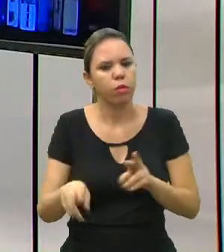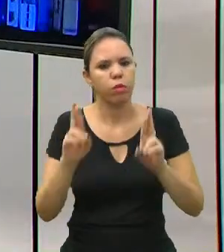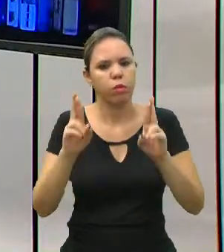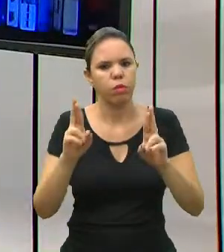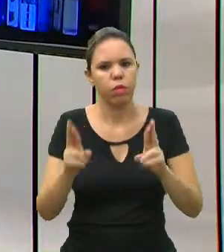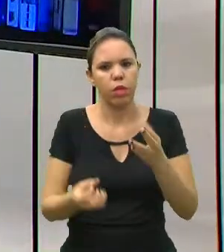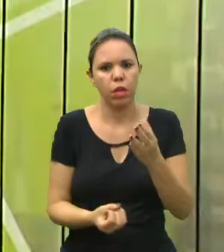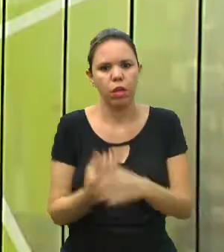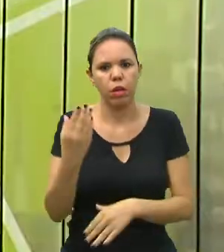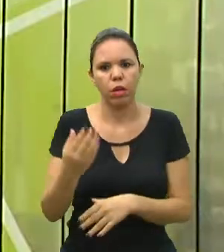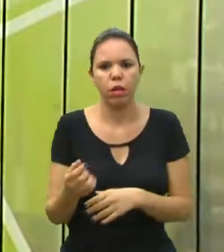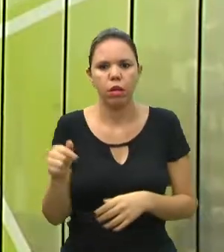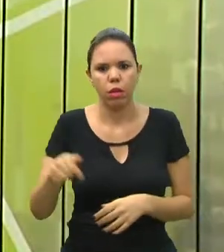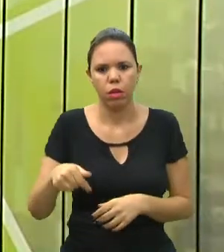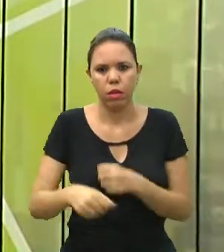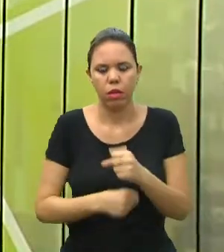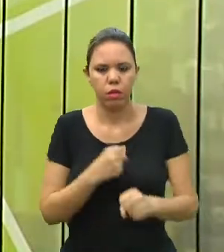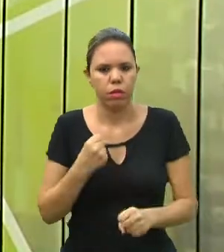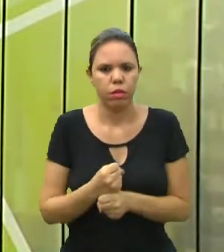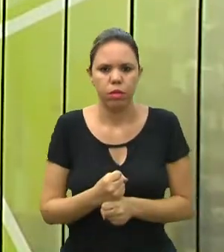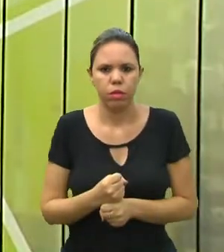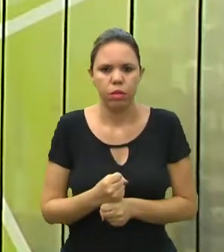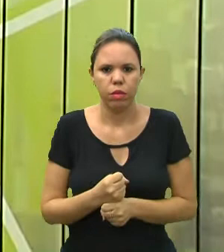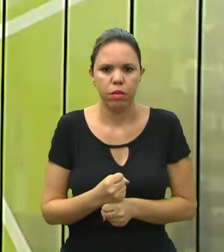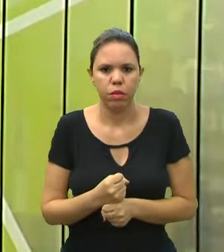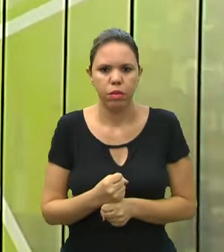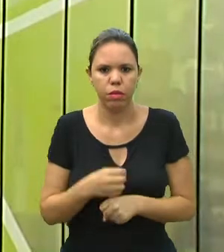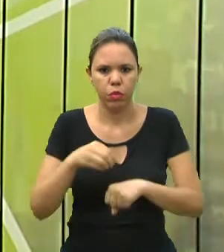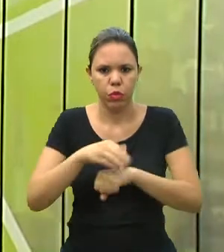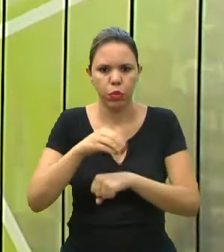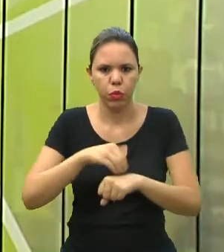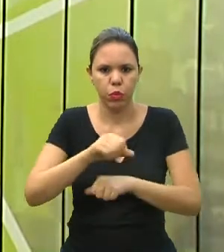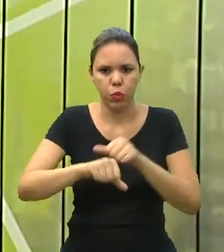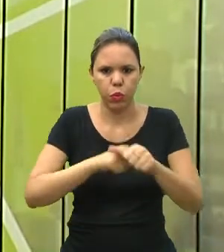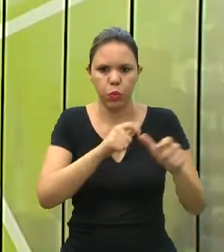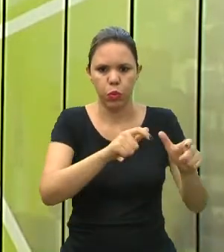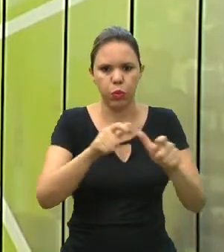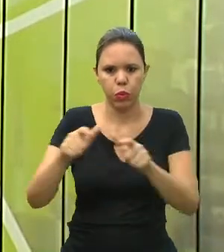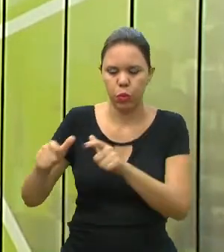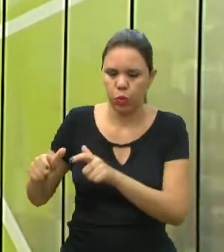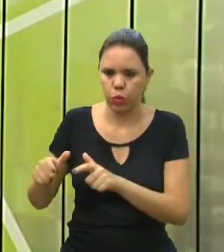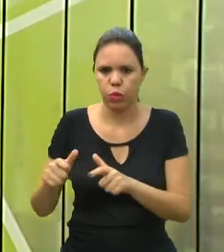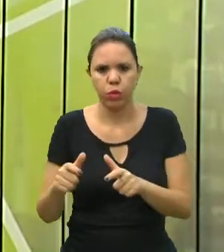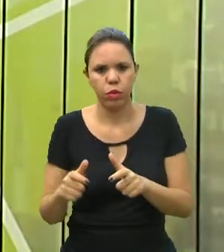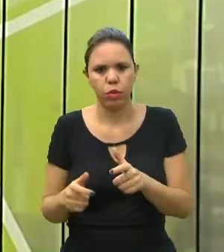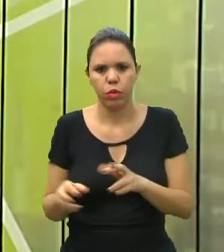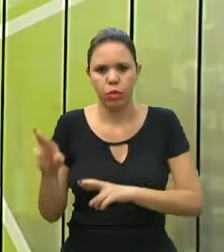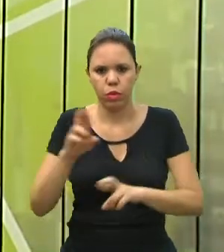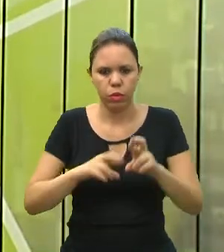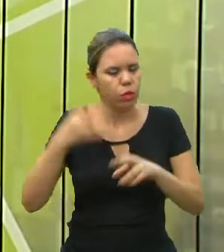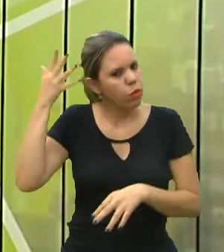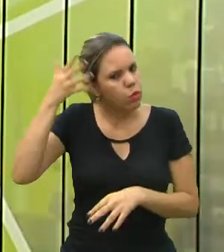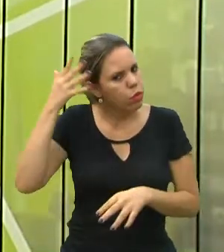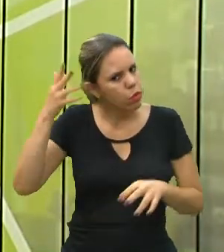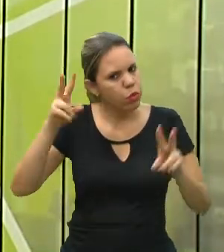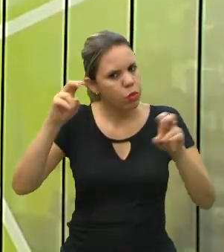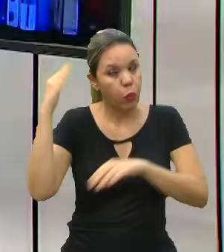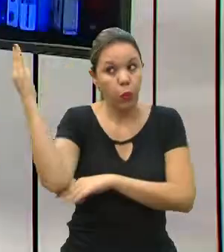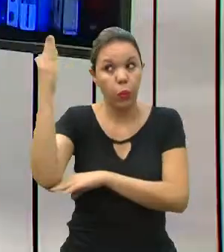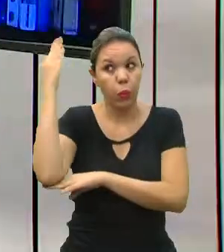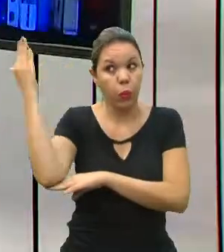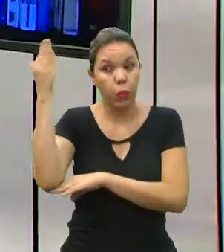muito esperado que está previsto para acontecer esse ano, em que inclusive passou por uma mudança de local e um adiamento, que é a Conferência do